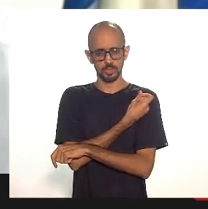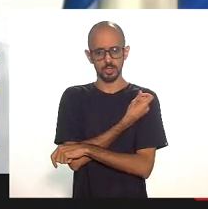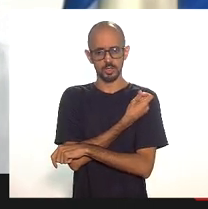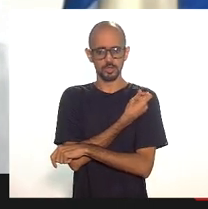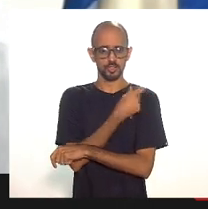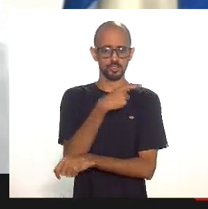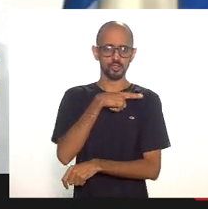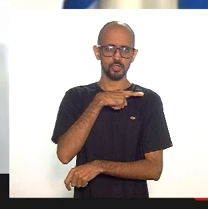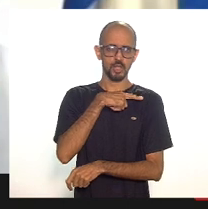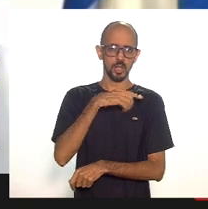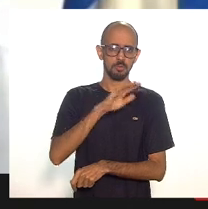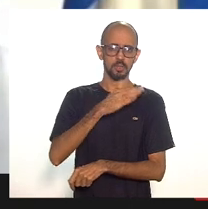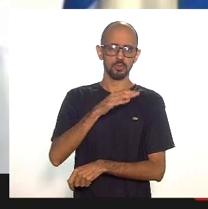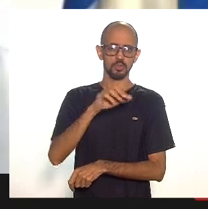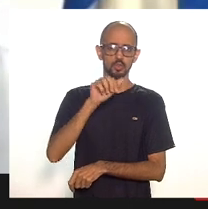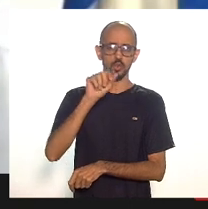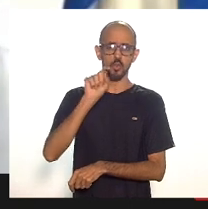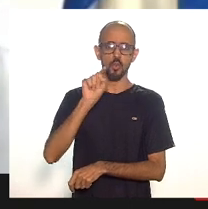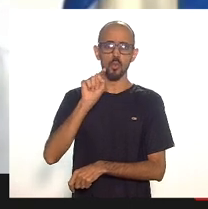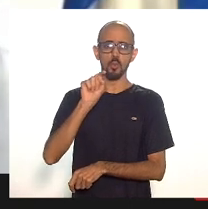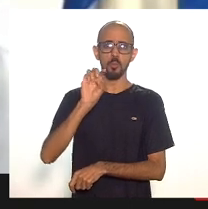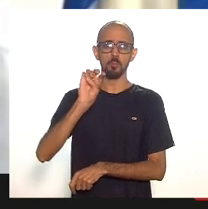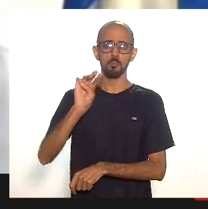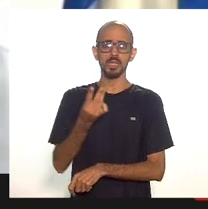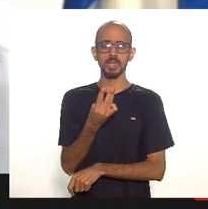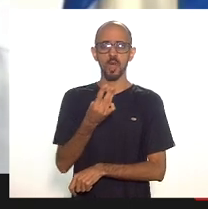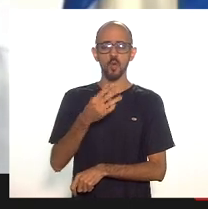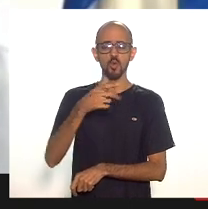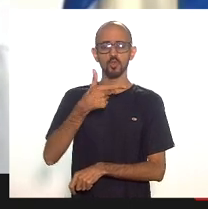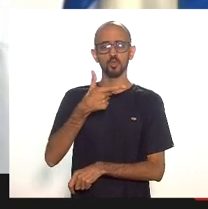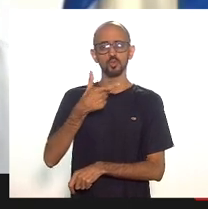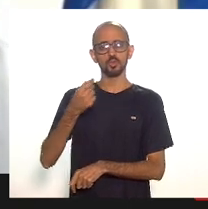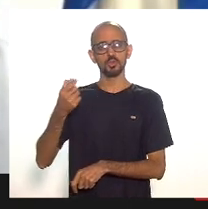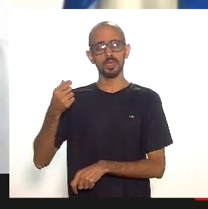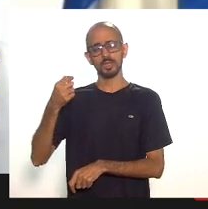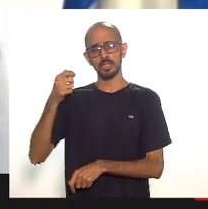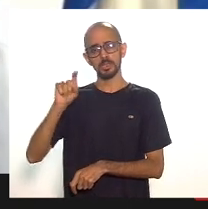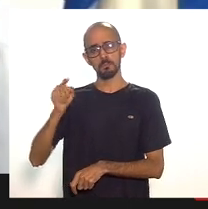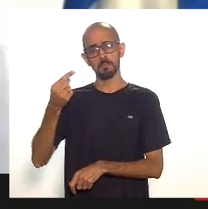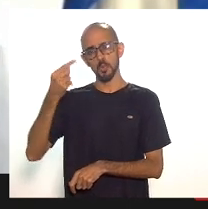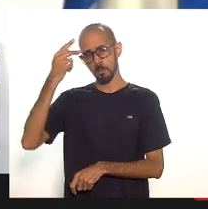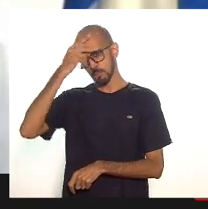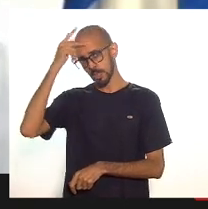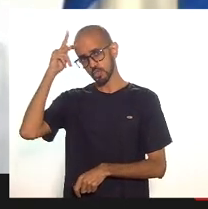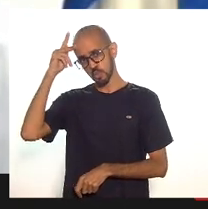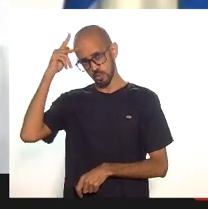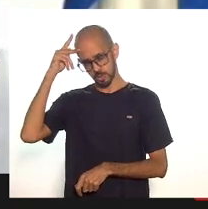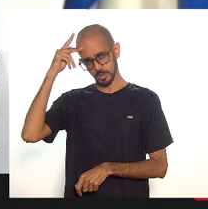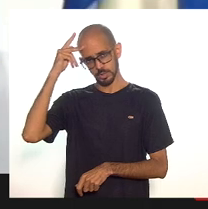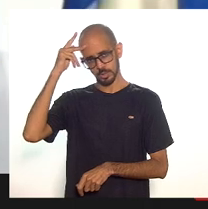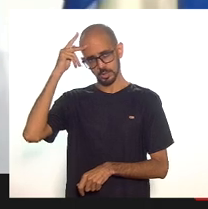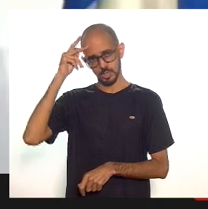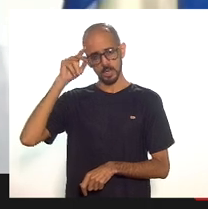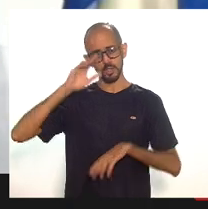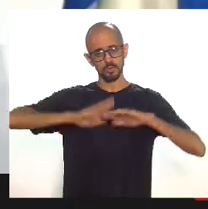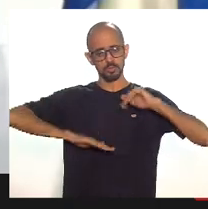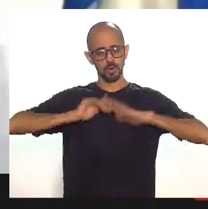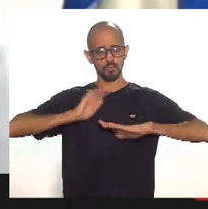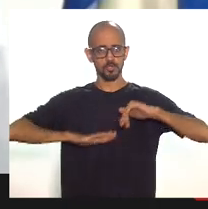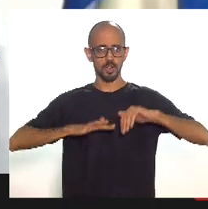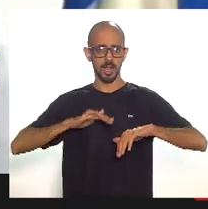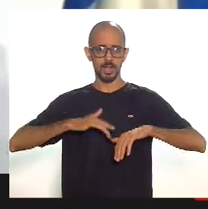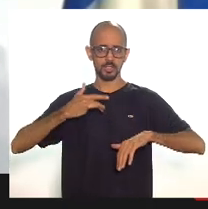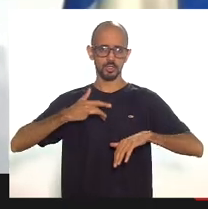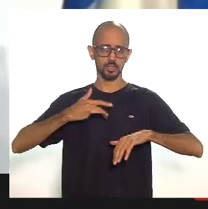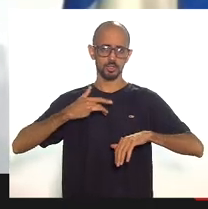aproximadamente 1.200.000 pessoas já vacinadas por Covid-19. Os profissionais de saúde dos hospitais